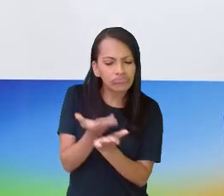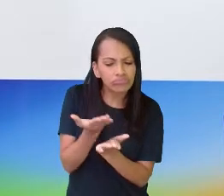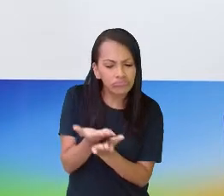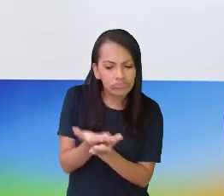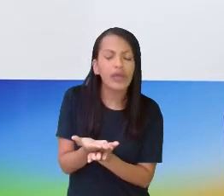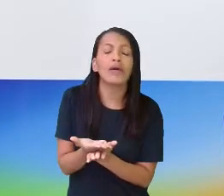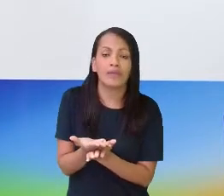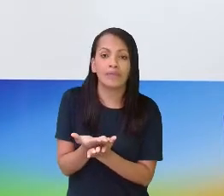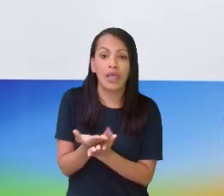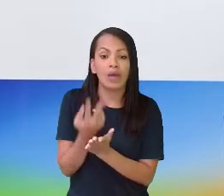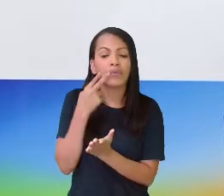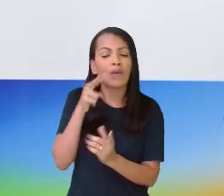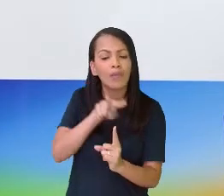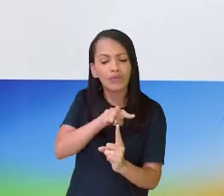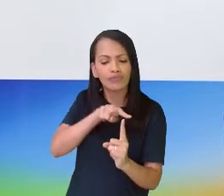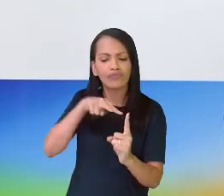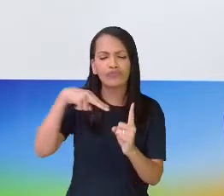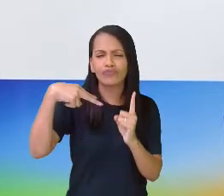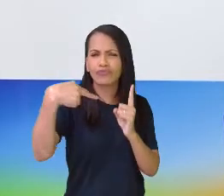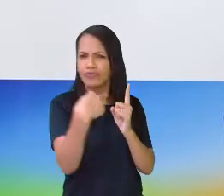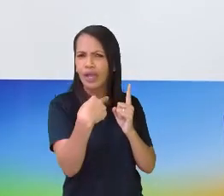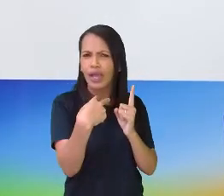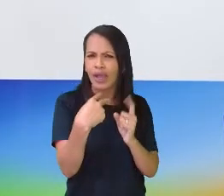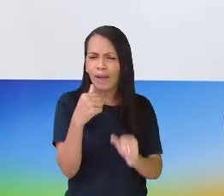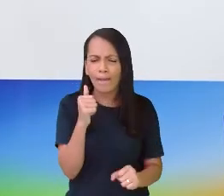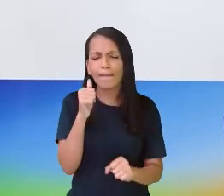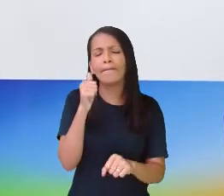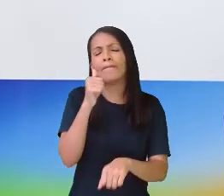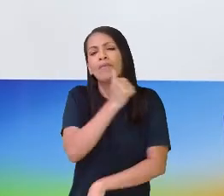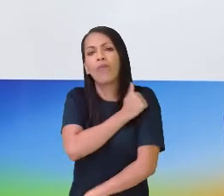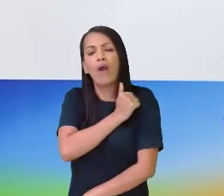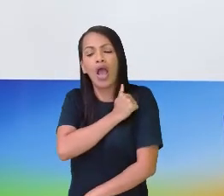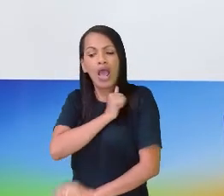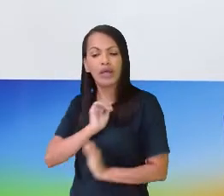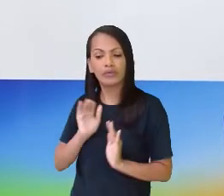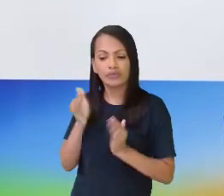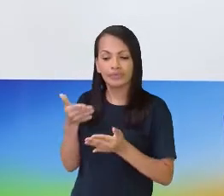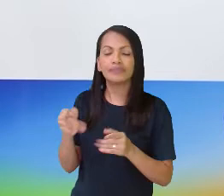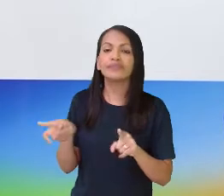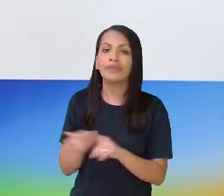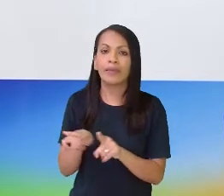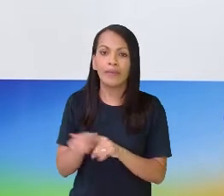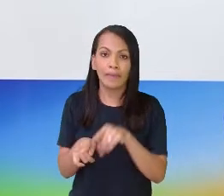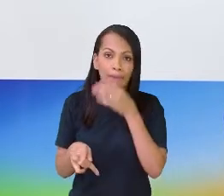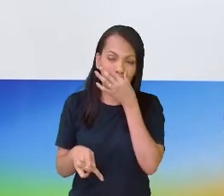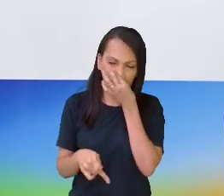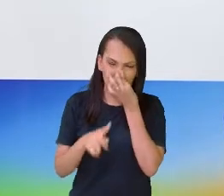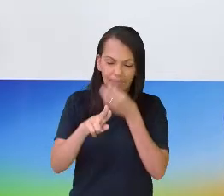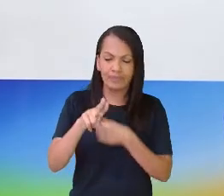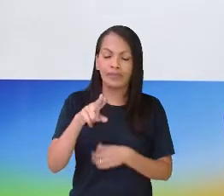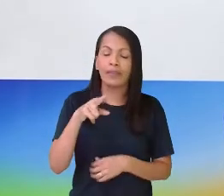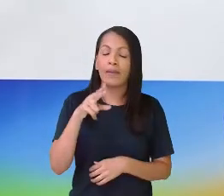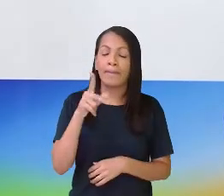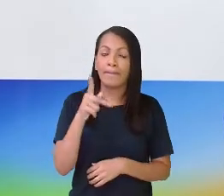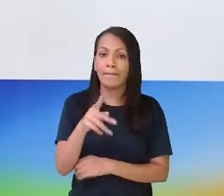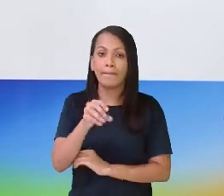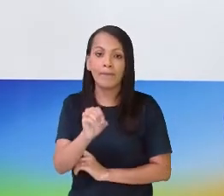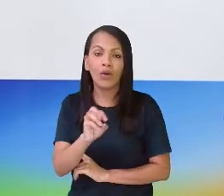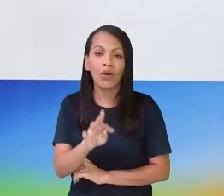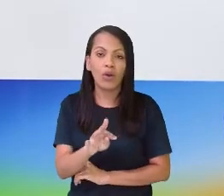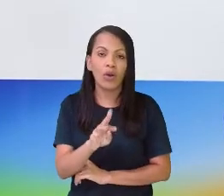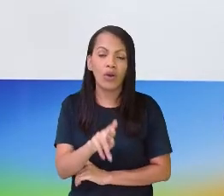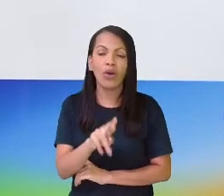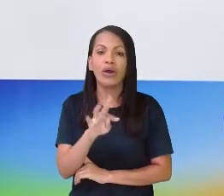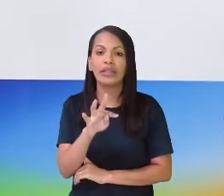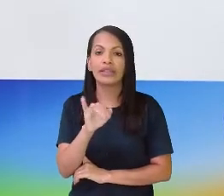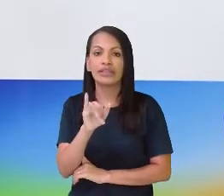um olhar para esse estudante. A gente tem os portfólios como um recurso importante, né, dentro de uma estratégia